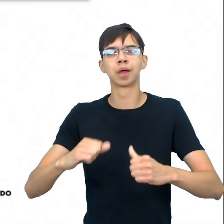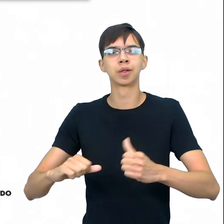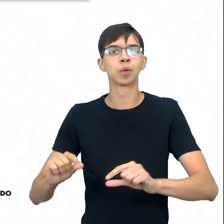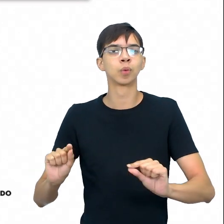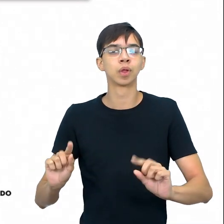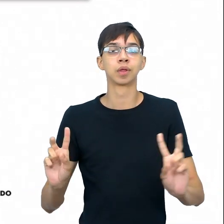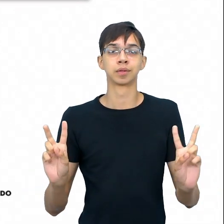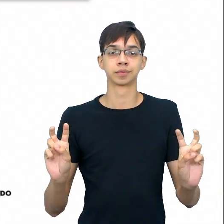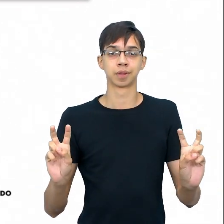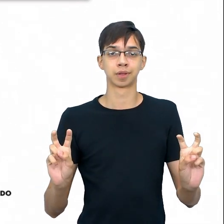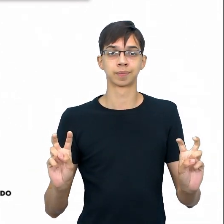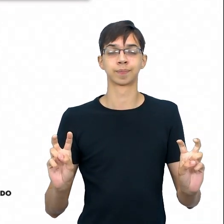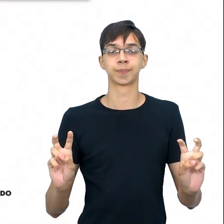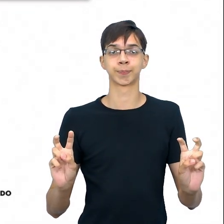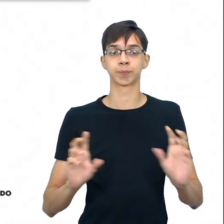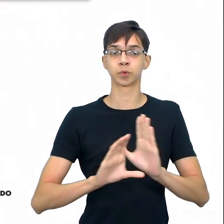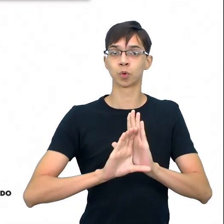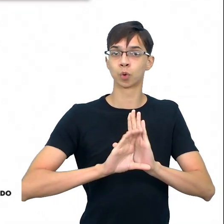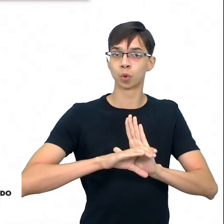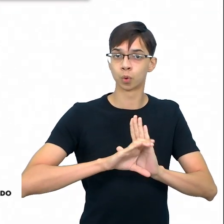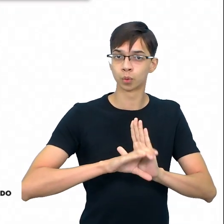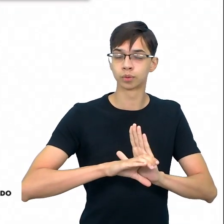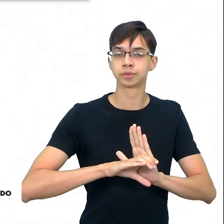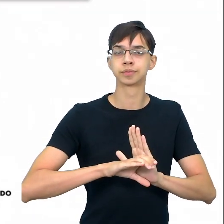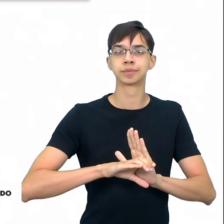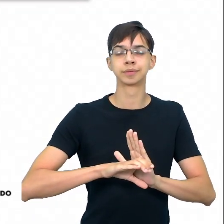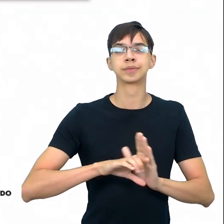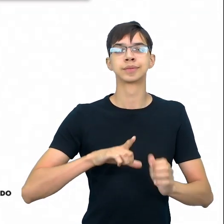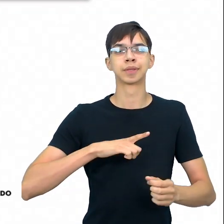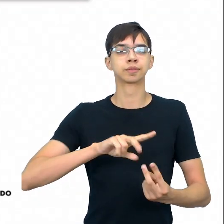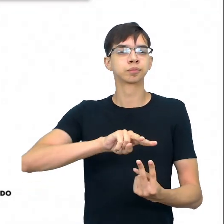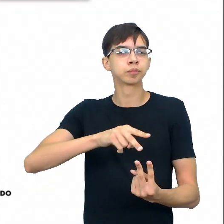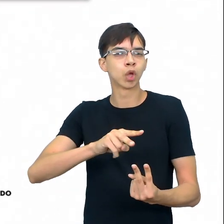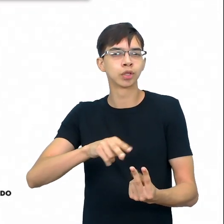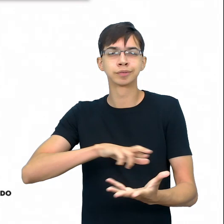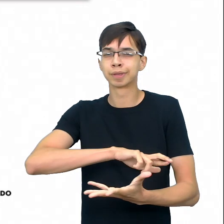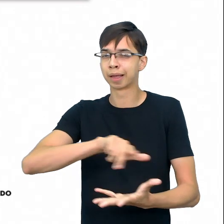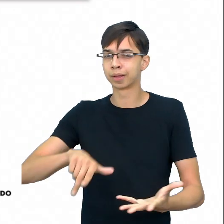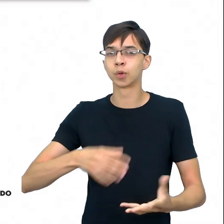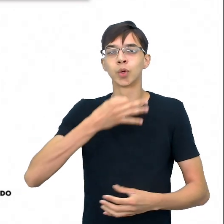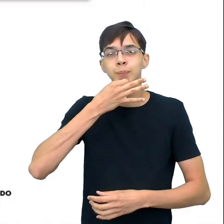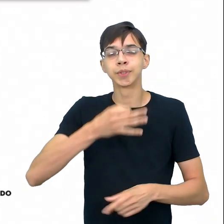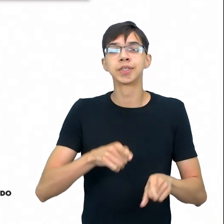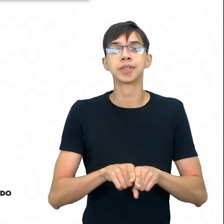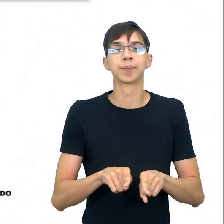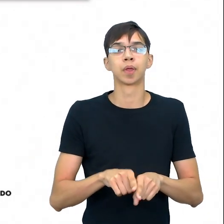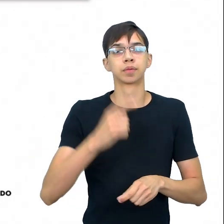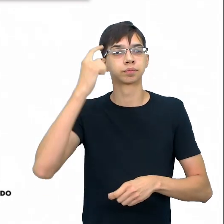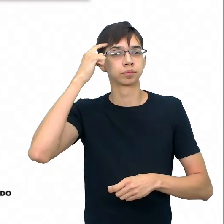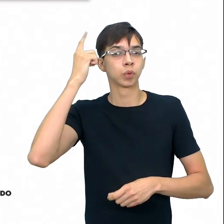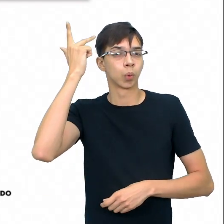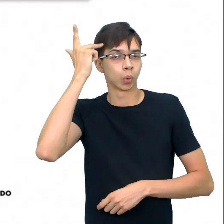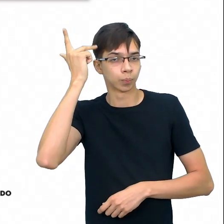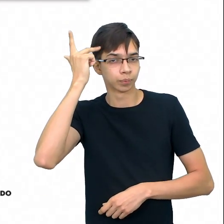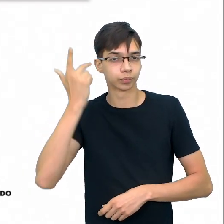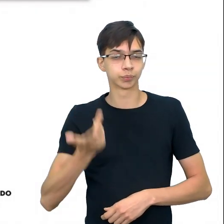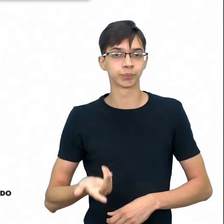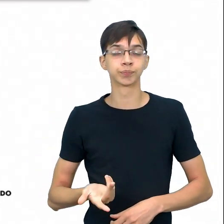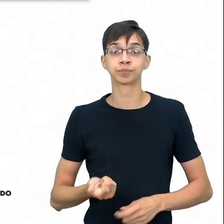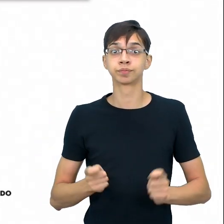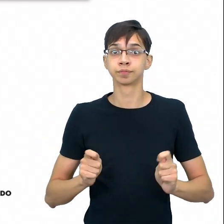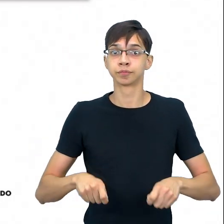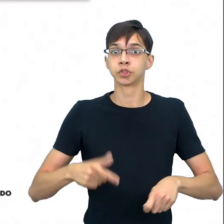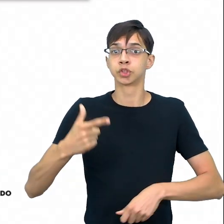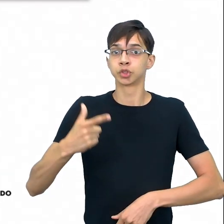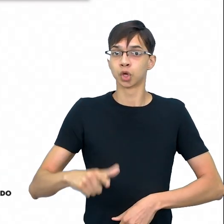termos, conceitos, a hipótese, mito, opinião, senso comum. Então, é possível trazer novamente essas abordagens